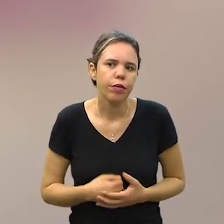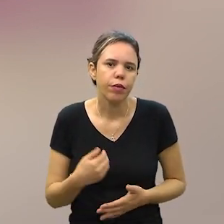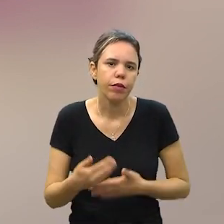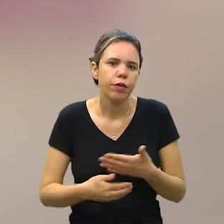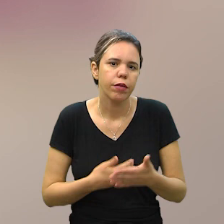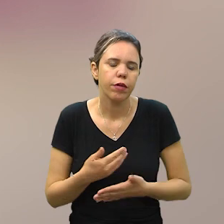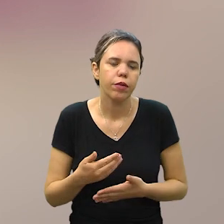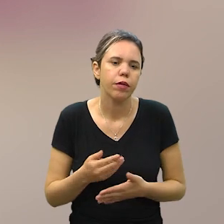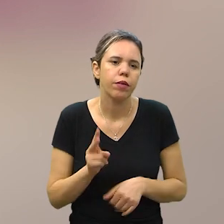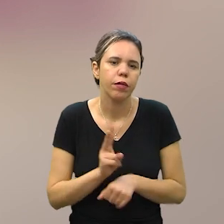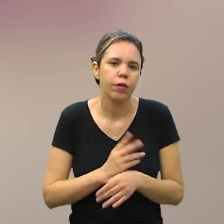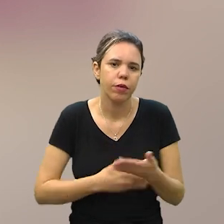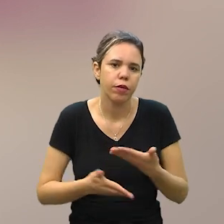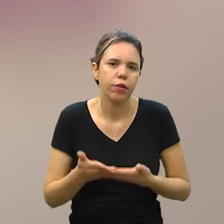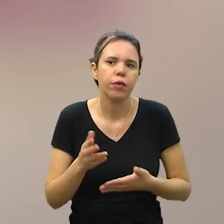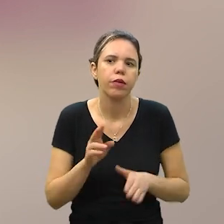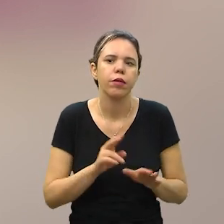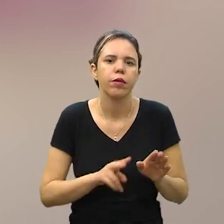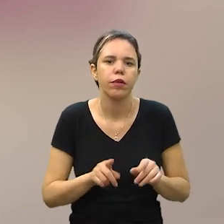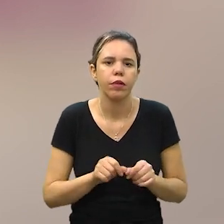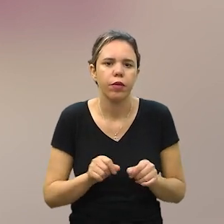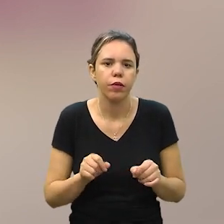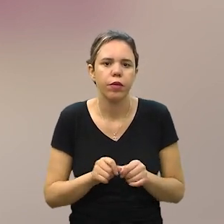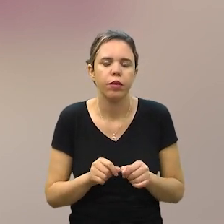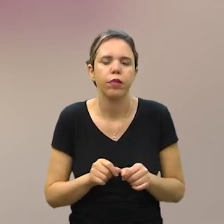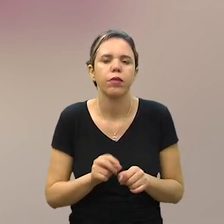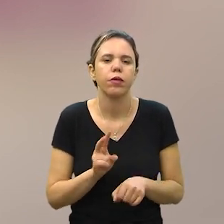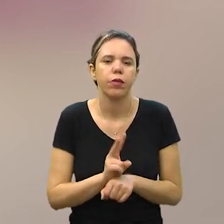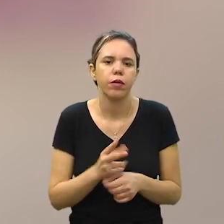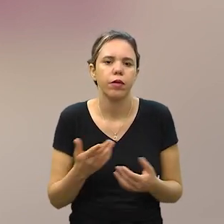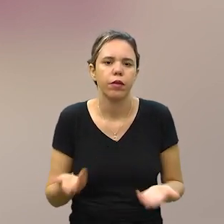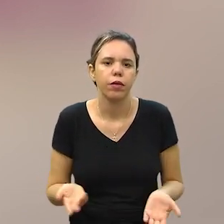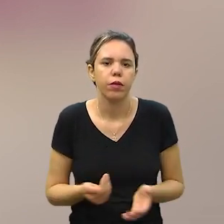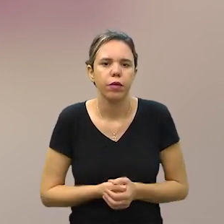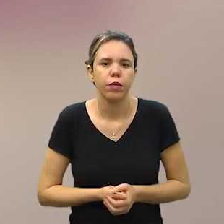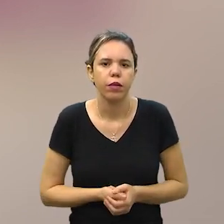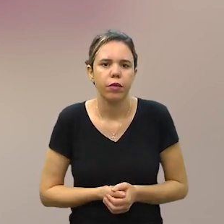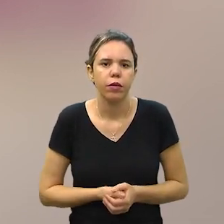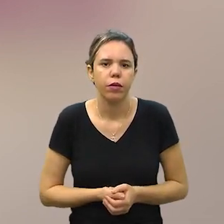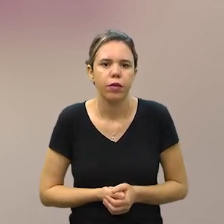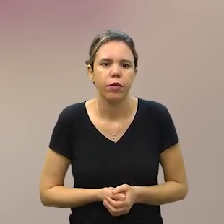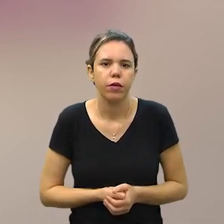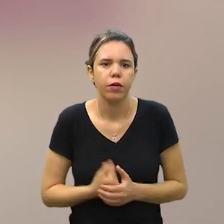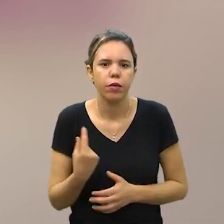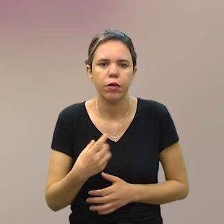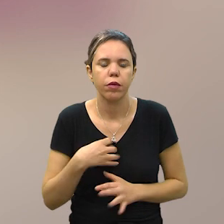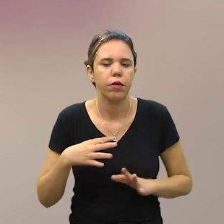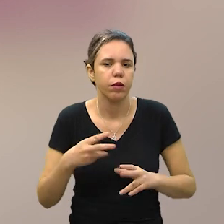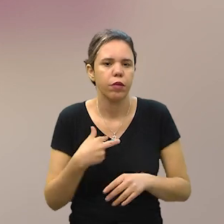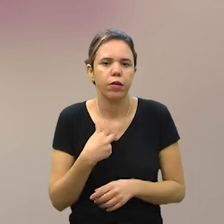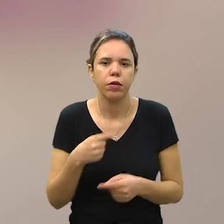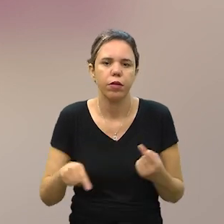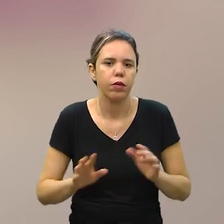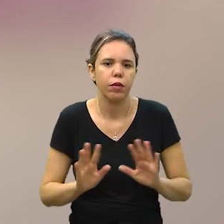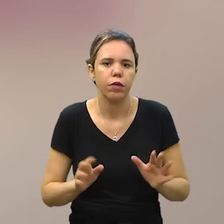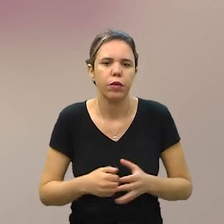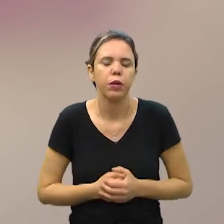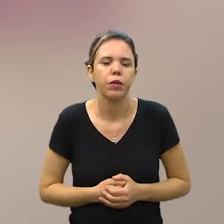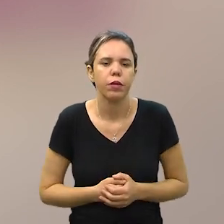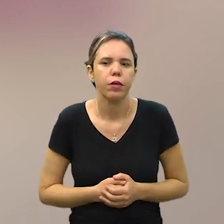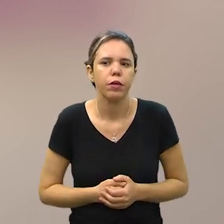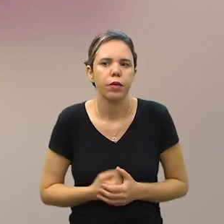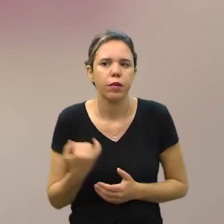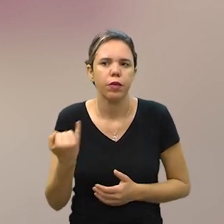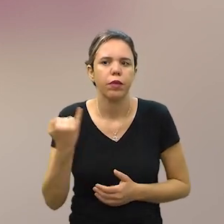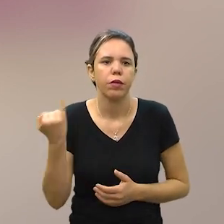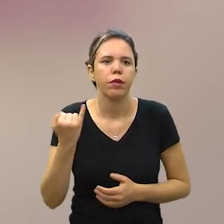hora ou outra a gente tem que ter o cuidado ali, tem que ter os altos cuidados, né? Mas se isolar de tudo não tem como.